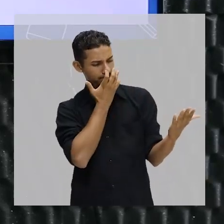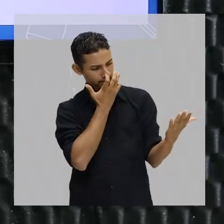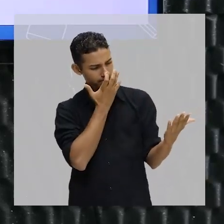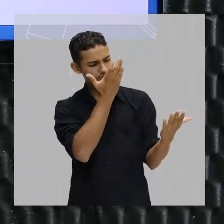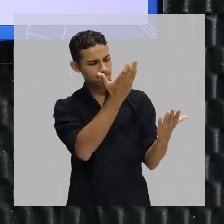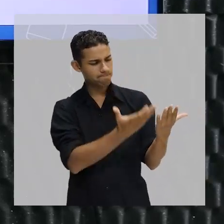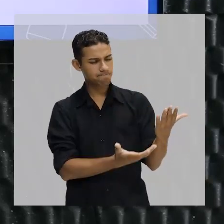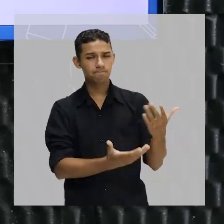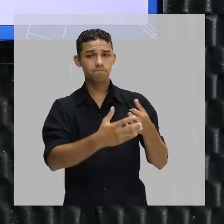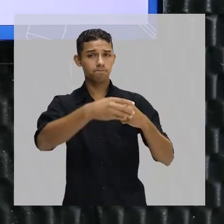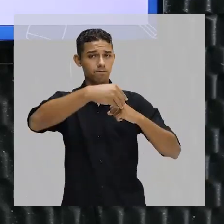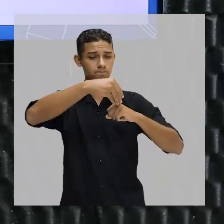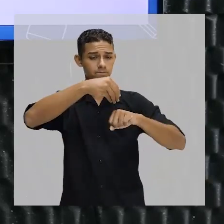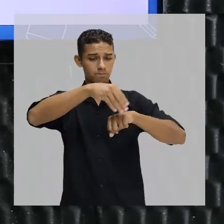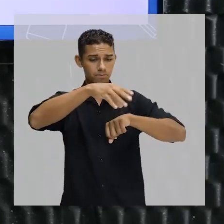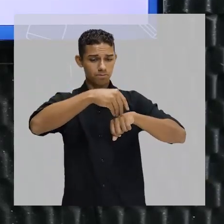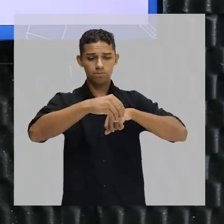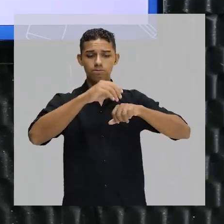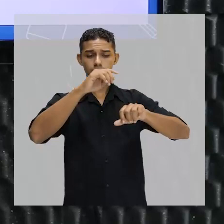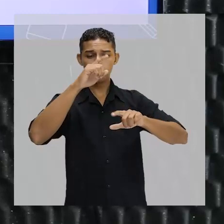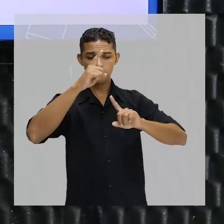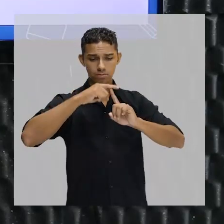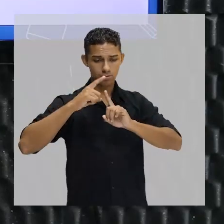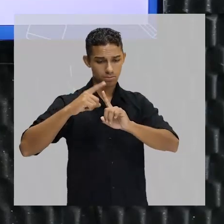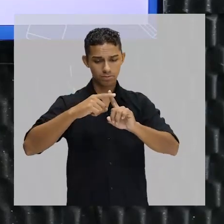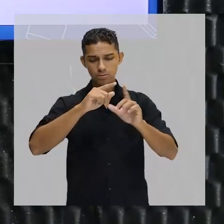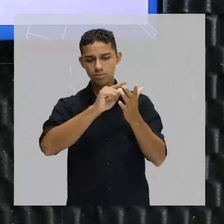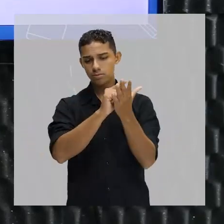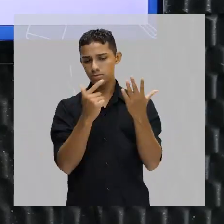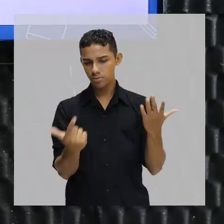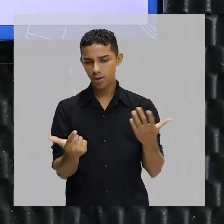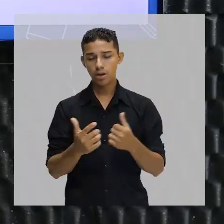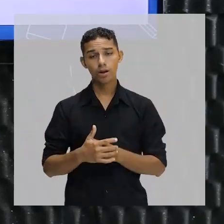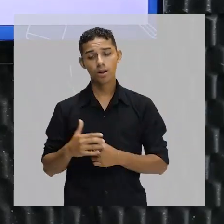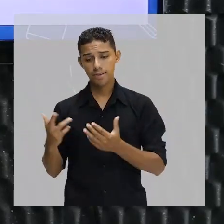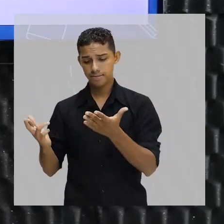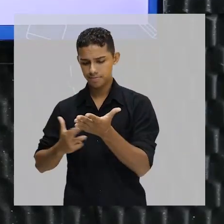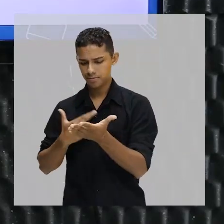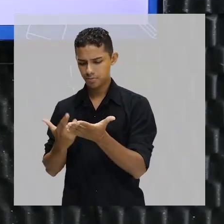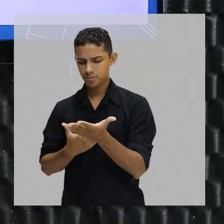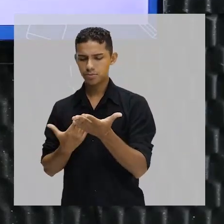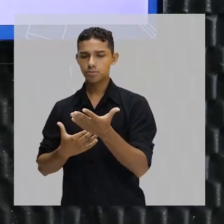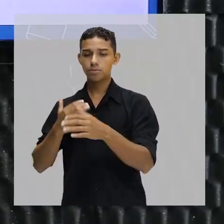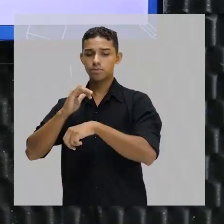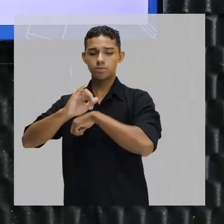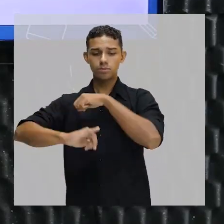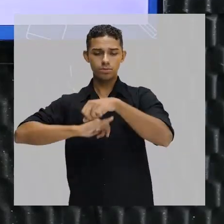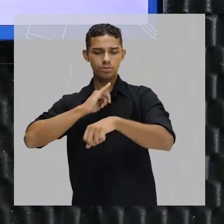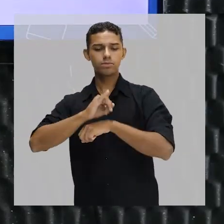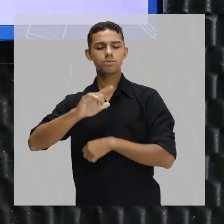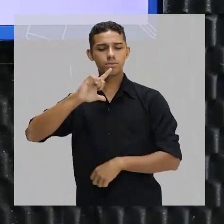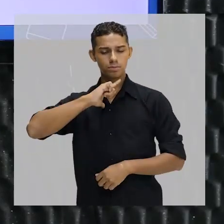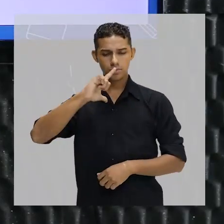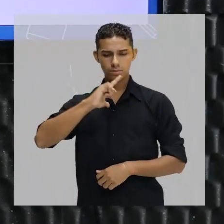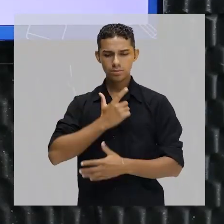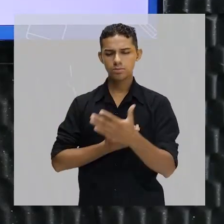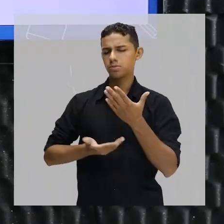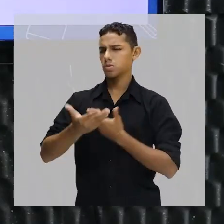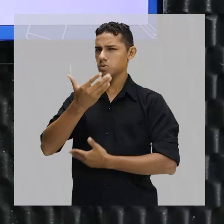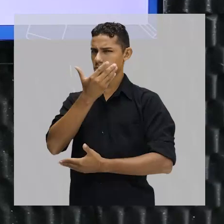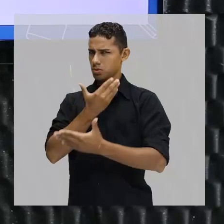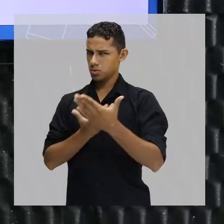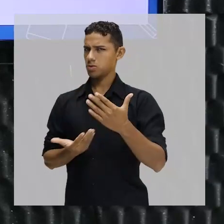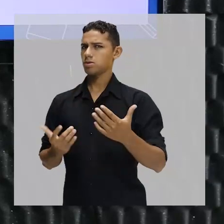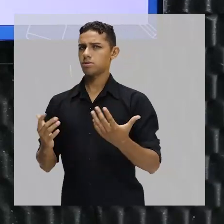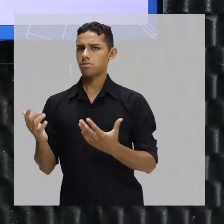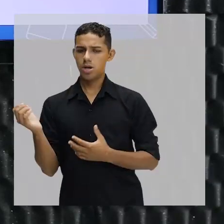uma característica daquele tipo de linguagem. Se o suporte é uma revista digital, vocês sabem que ela já tem uma linguagem mais interativa,